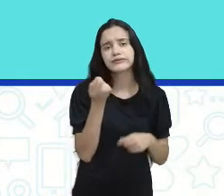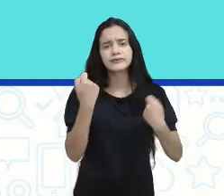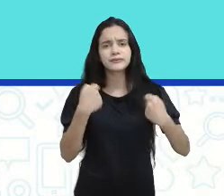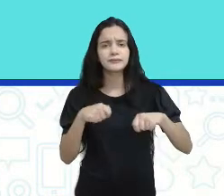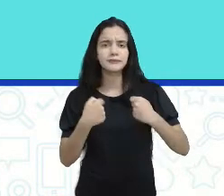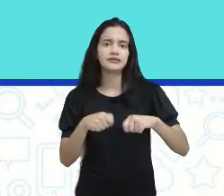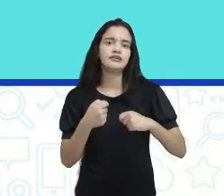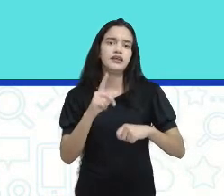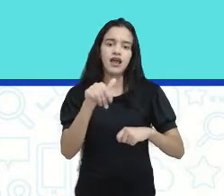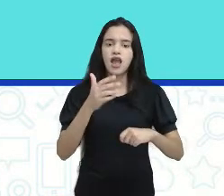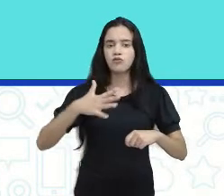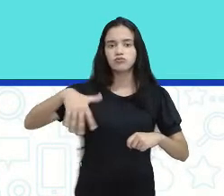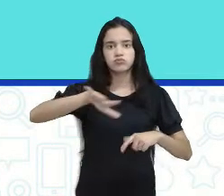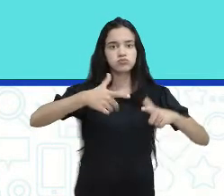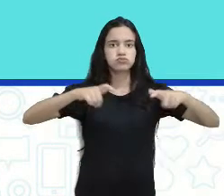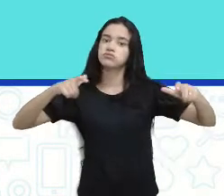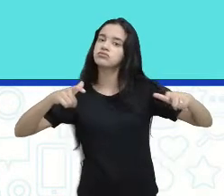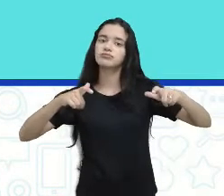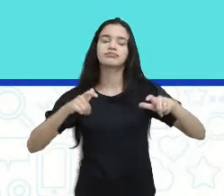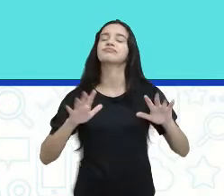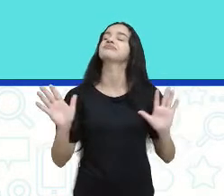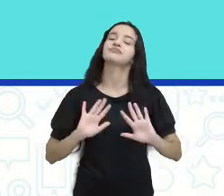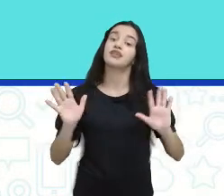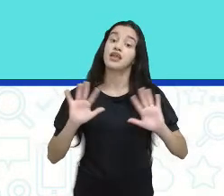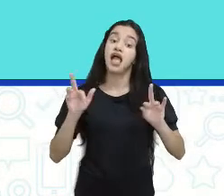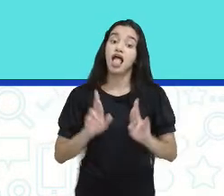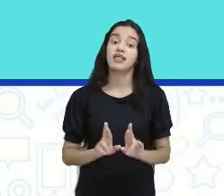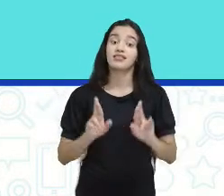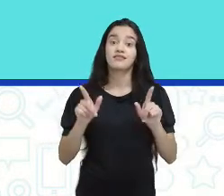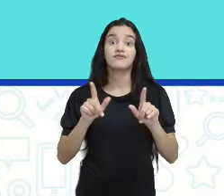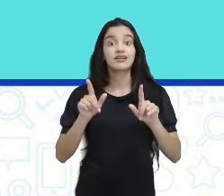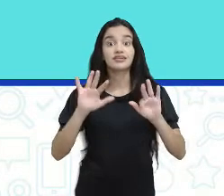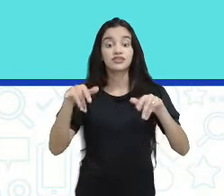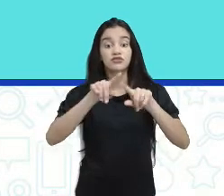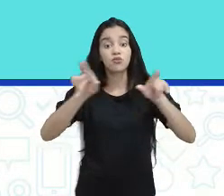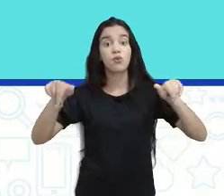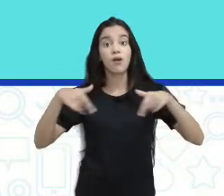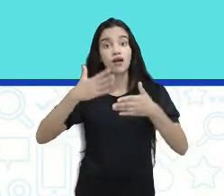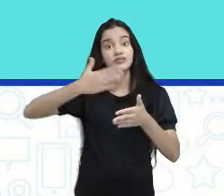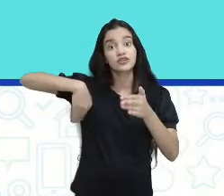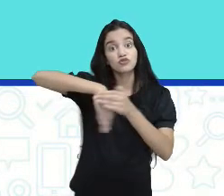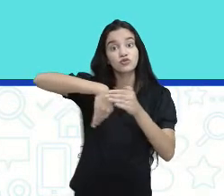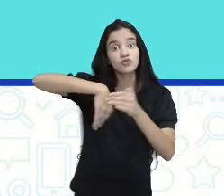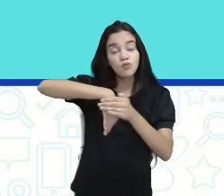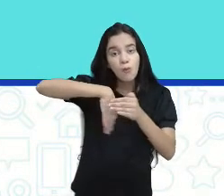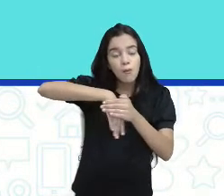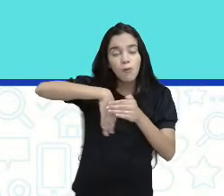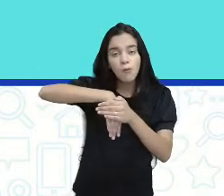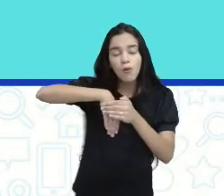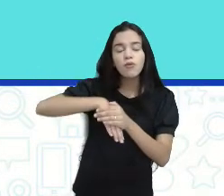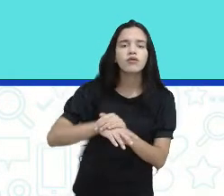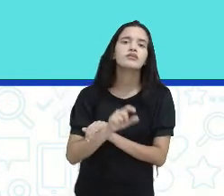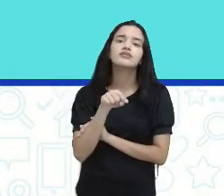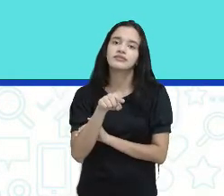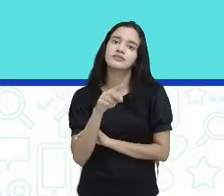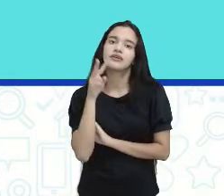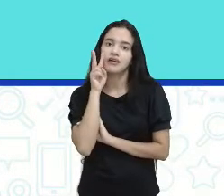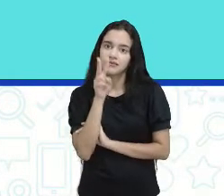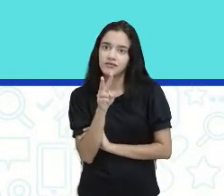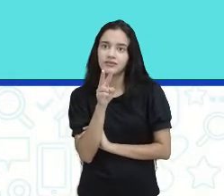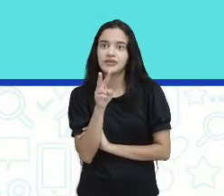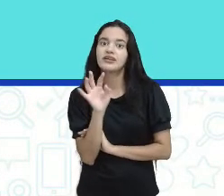tão espaçoso. Por isso que ele é diferente do campo de futebol. Se fosse campo de futebol, se fosse uma quadra da sua escola, você vai ver que a dimensão é de